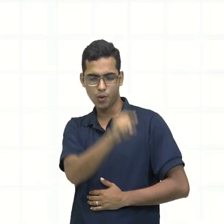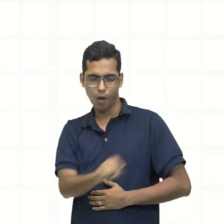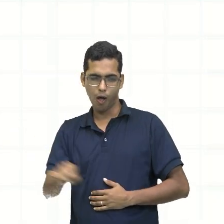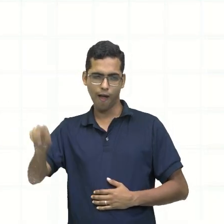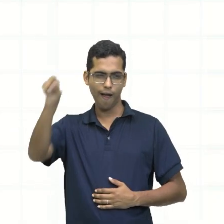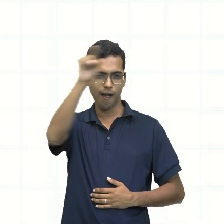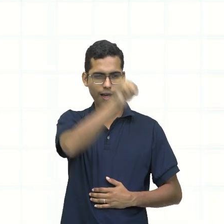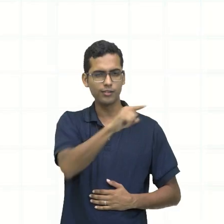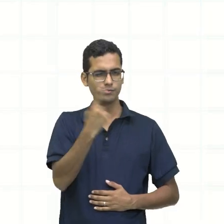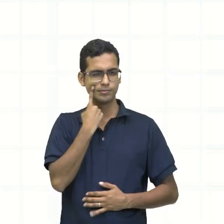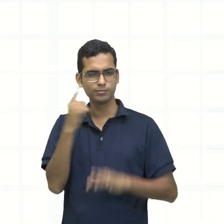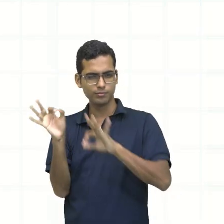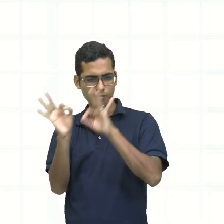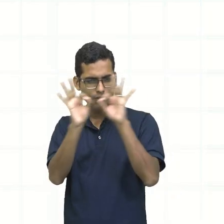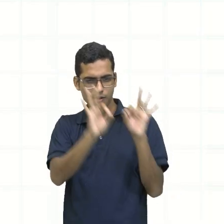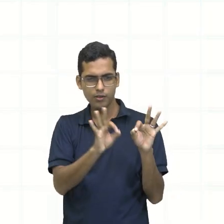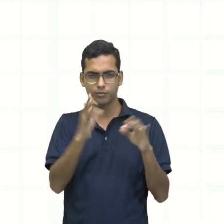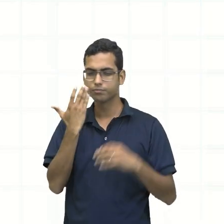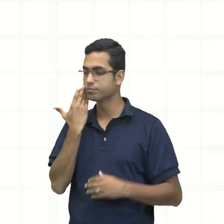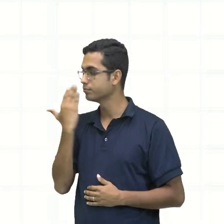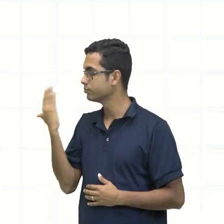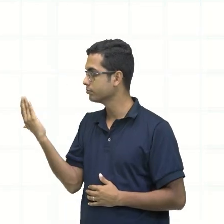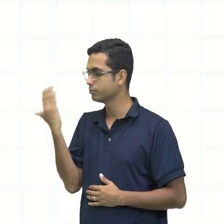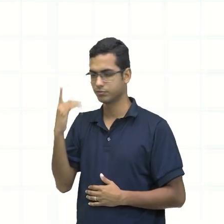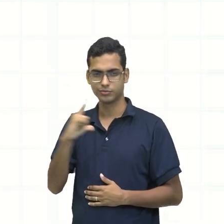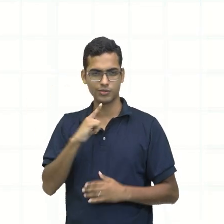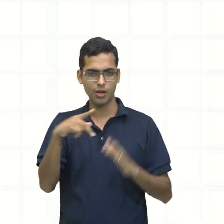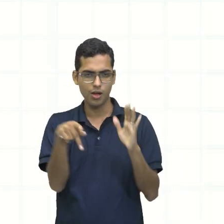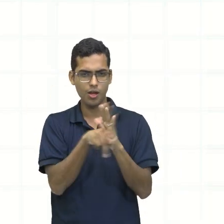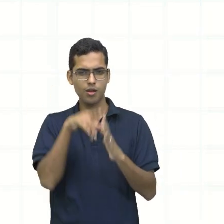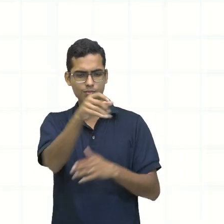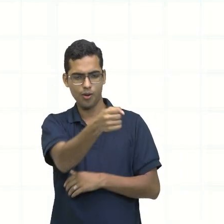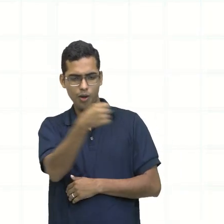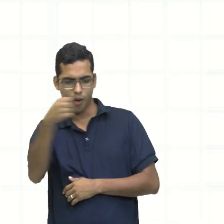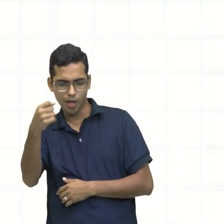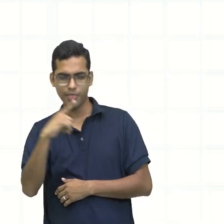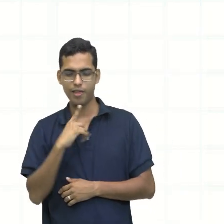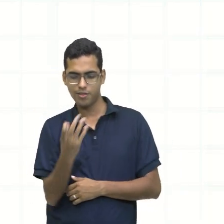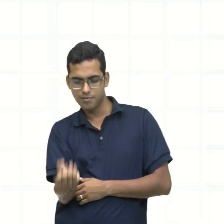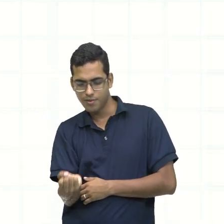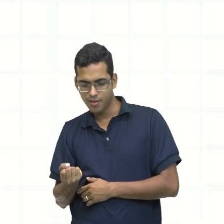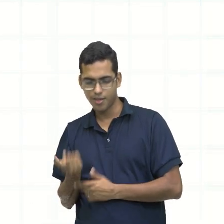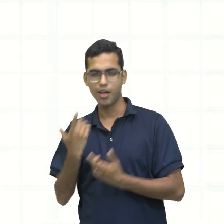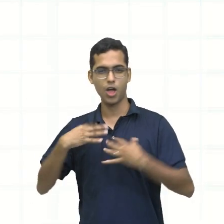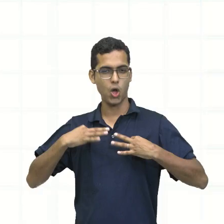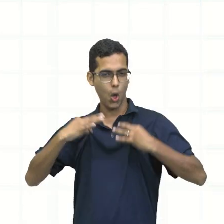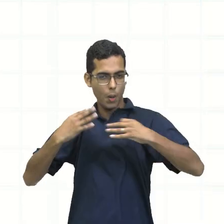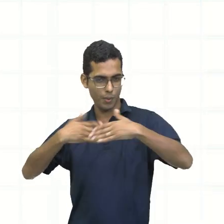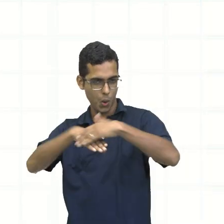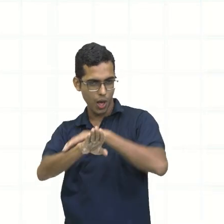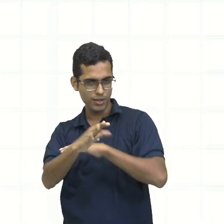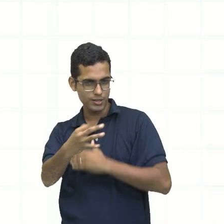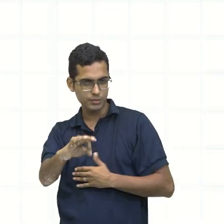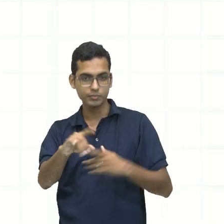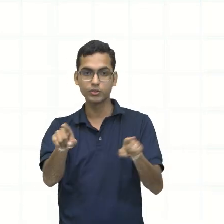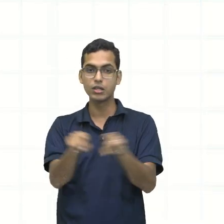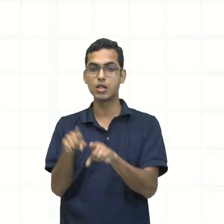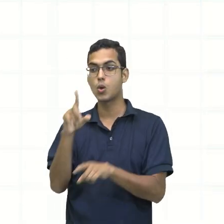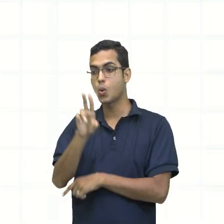aqui, né, a porta maior para colocar as roupas, né, de comprido, é chamado de wardrobe.